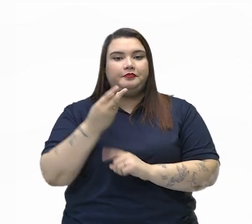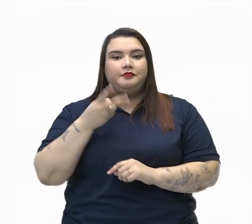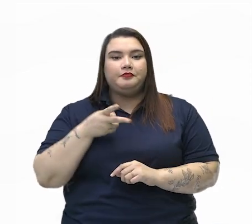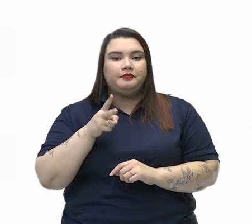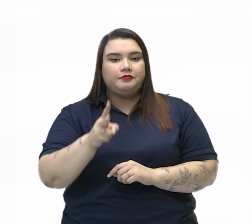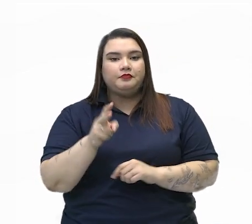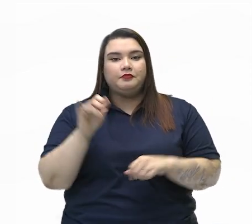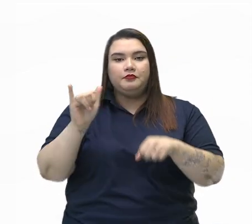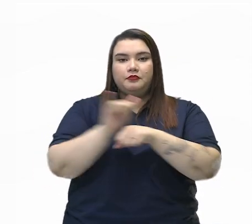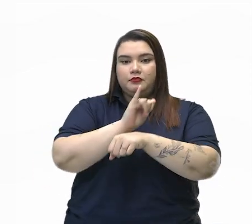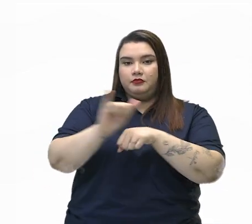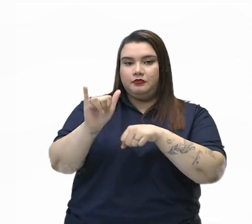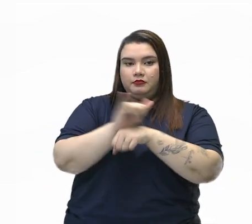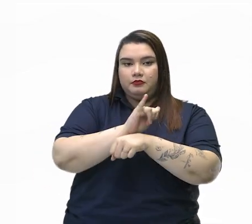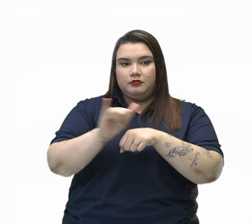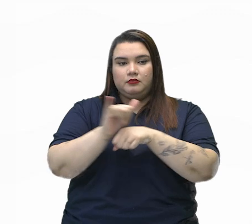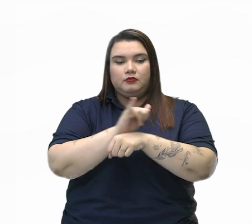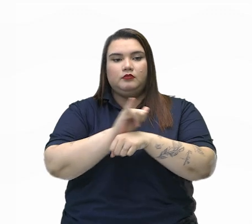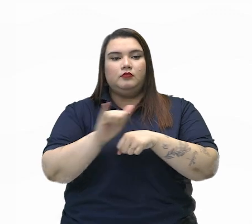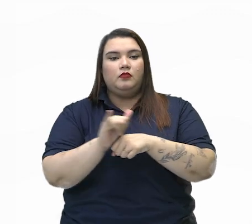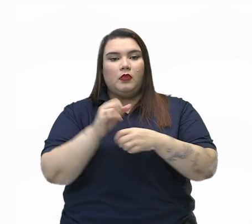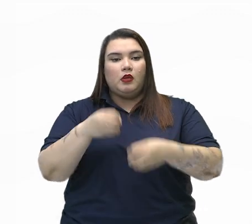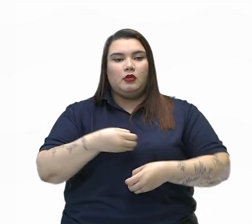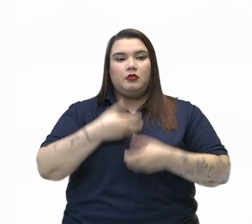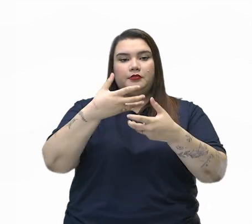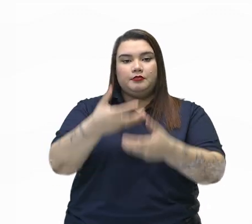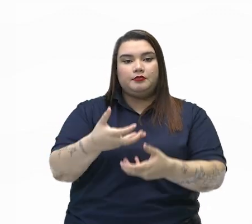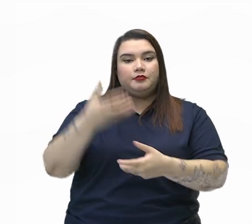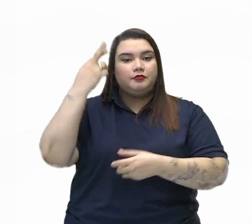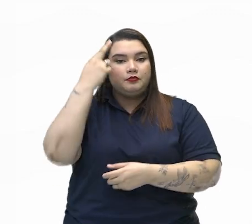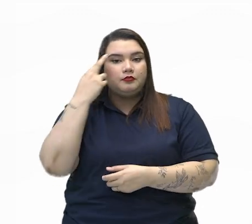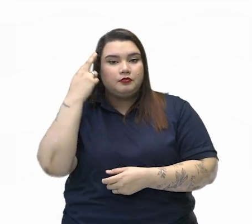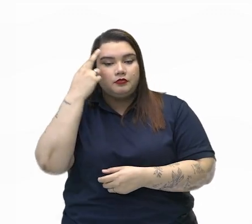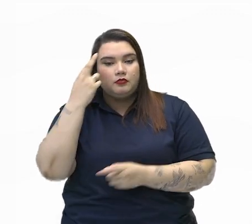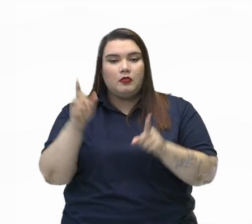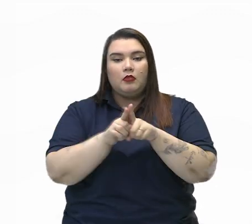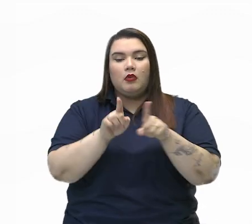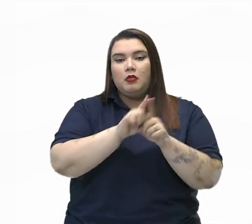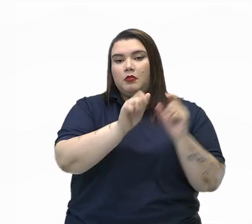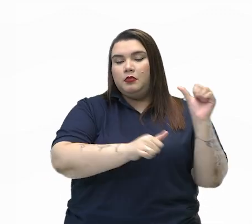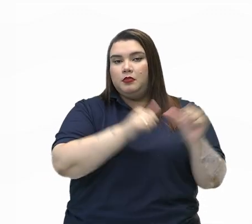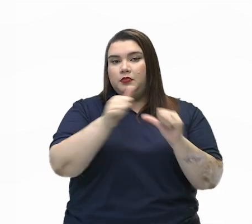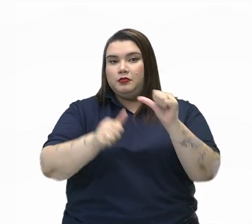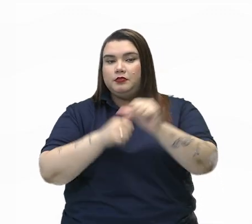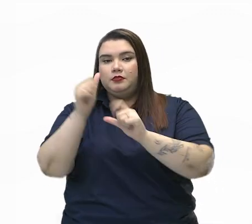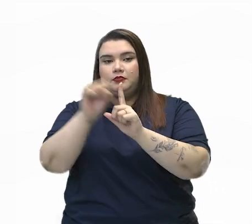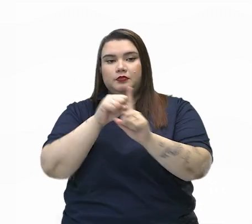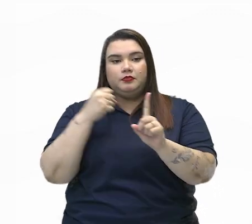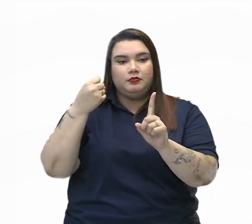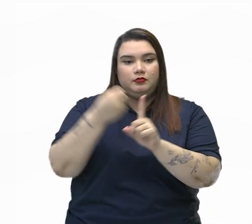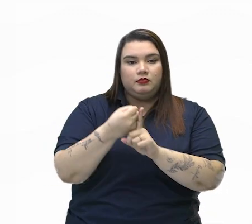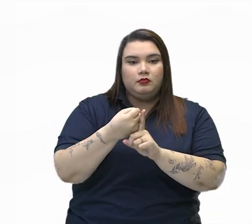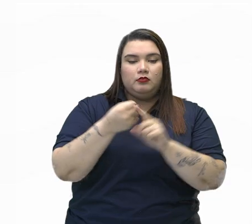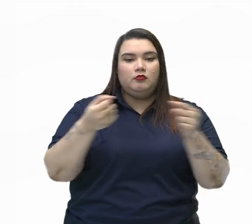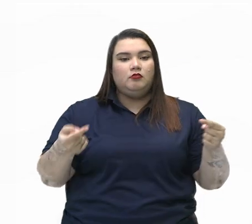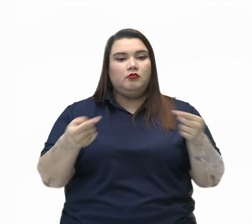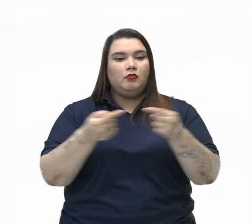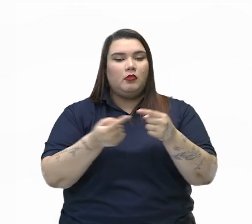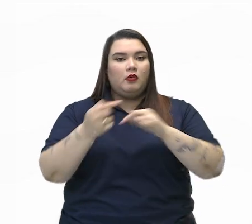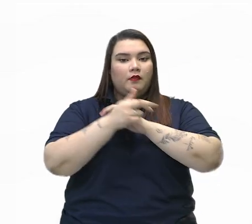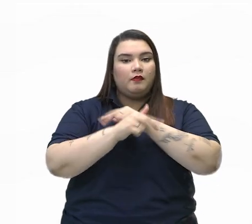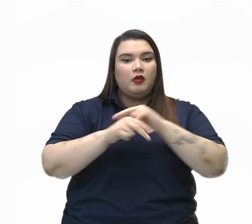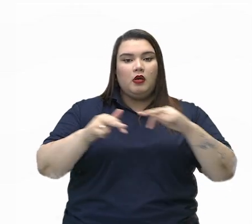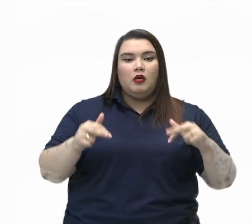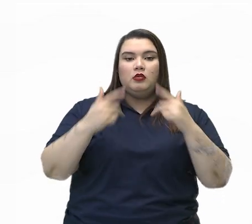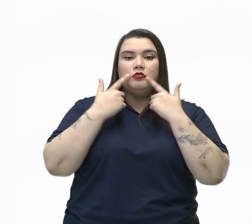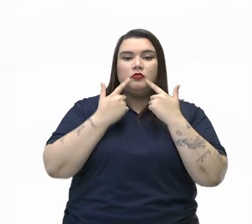arte, ela é uma poderosa ferramenta de expressão, reflexão e transformação social,